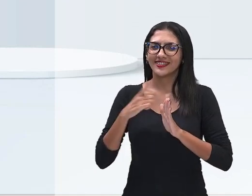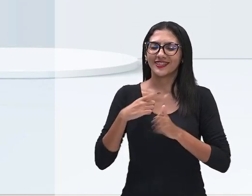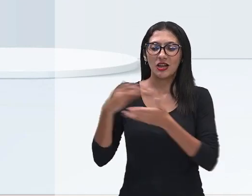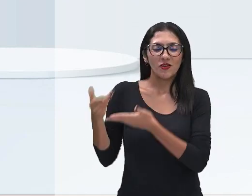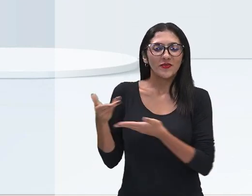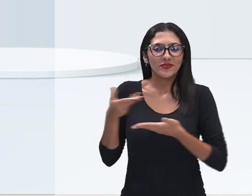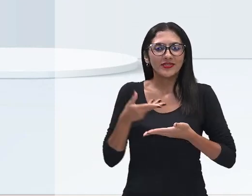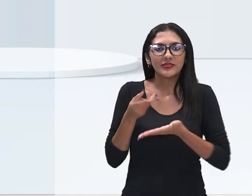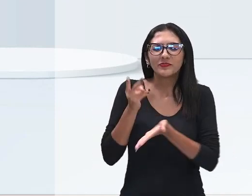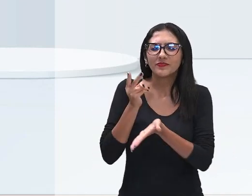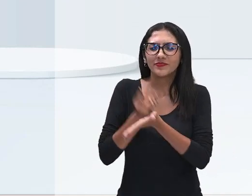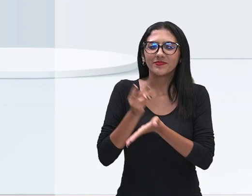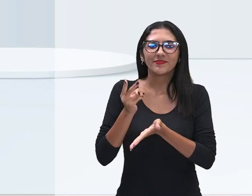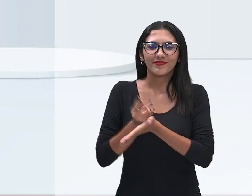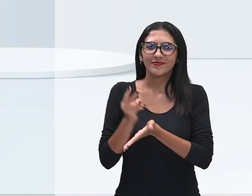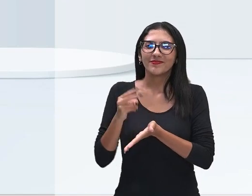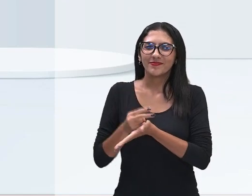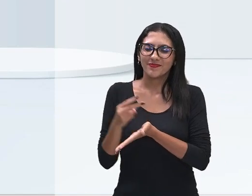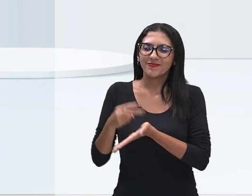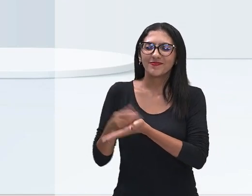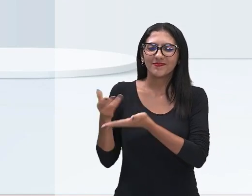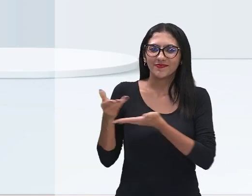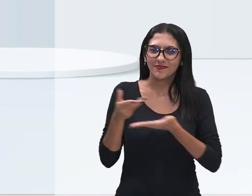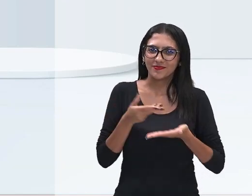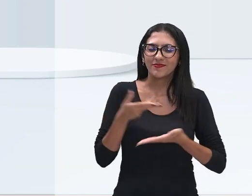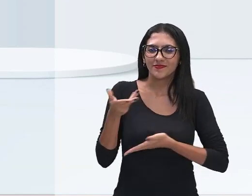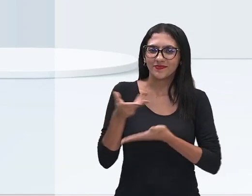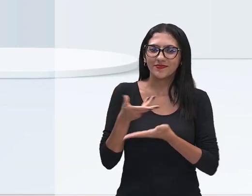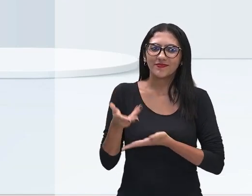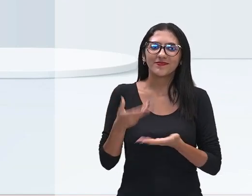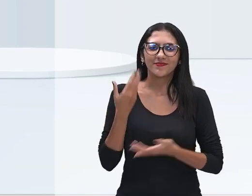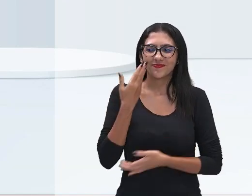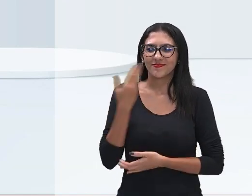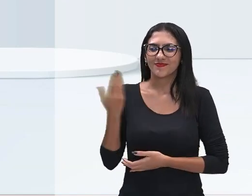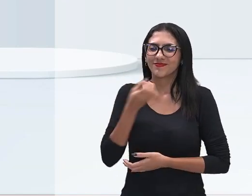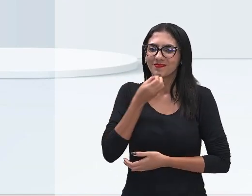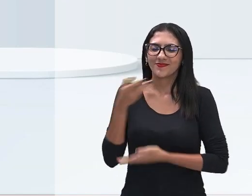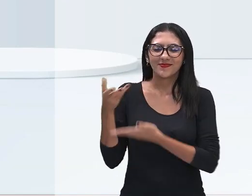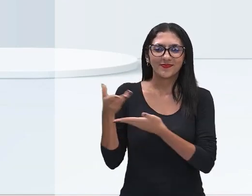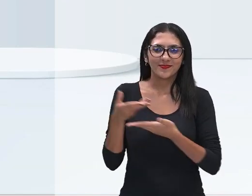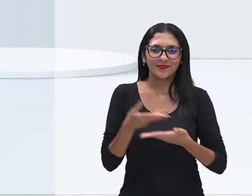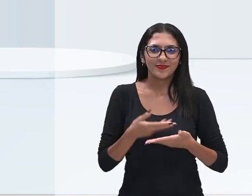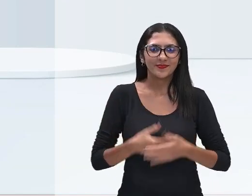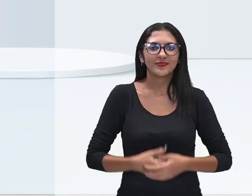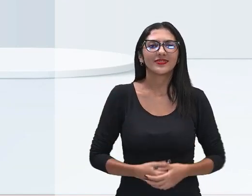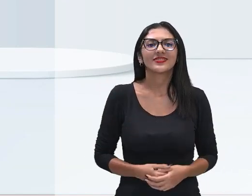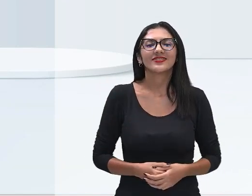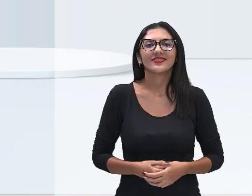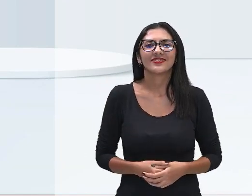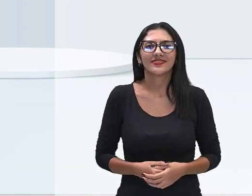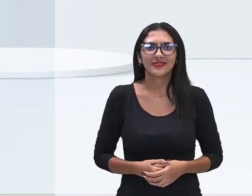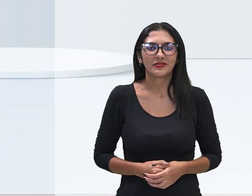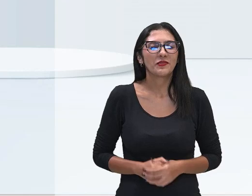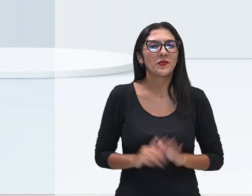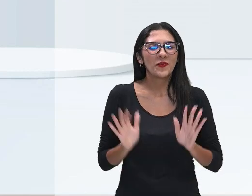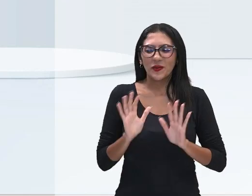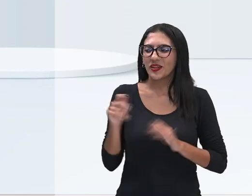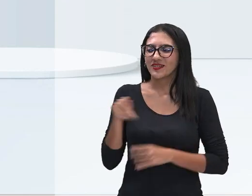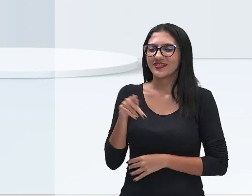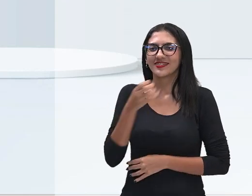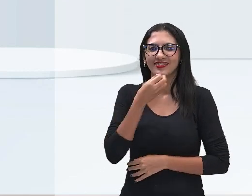está aqui interagindo com a gente, né? Seja bem-vinda, Cleidisvan. Olá, professor, tudo